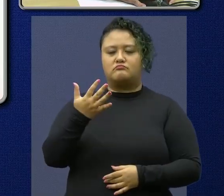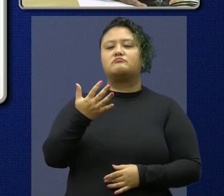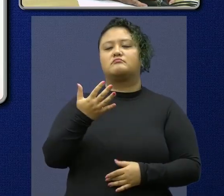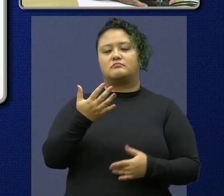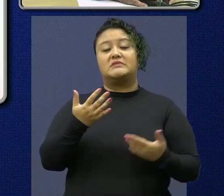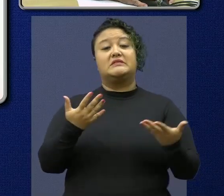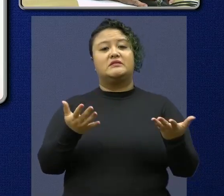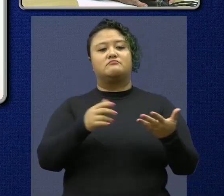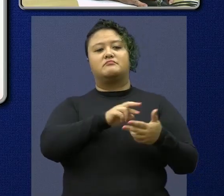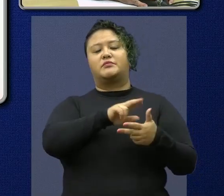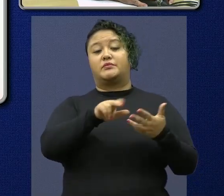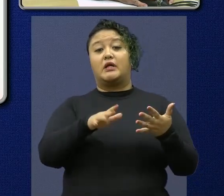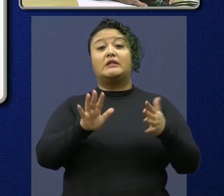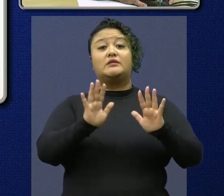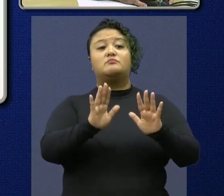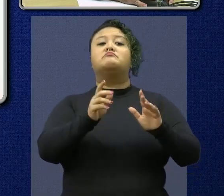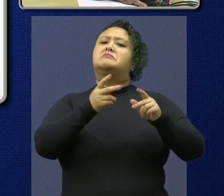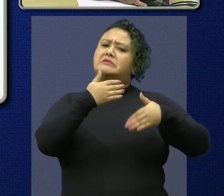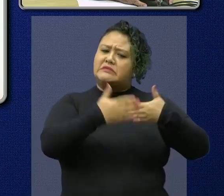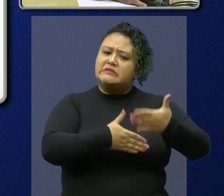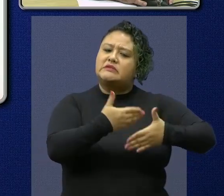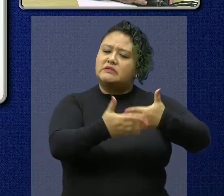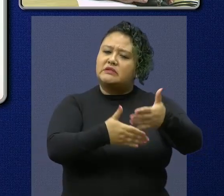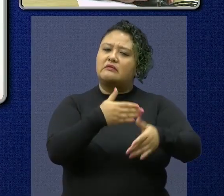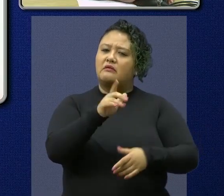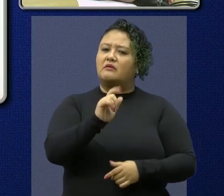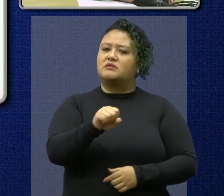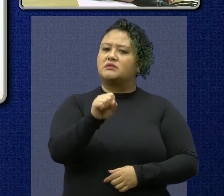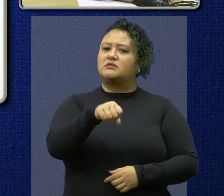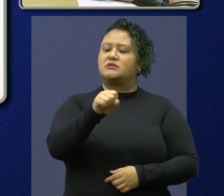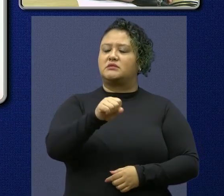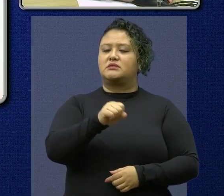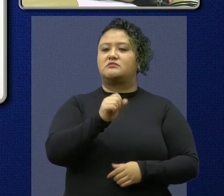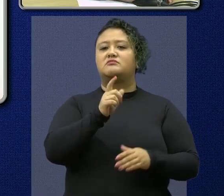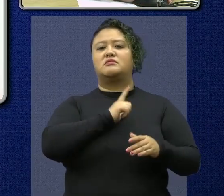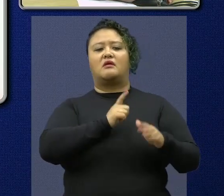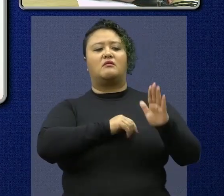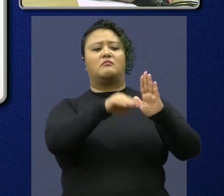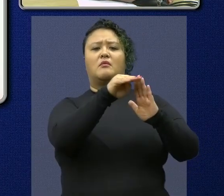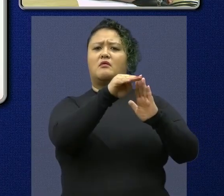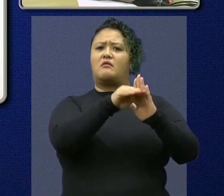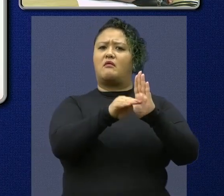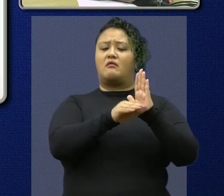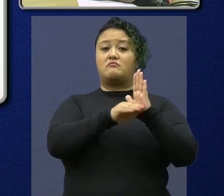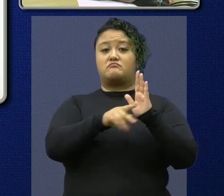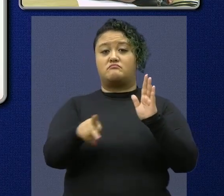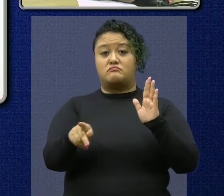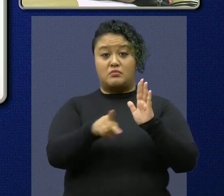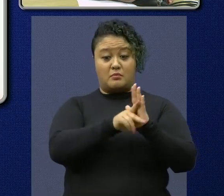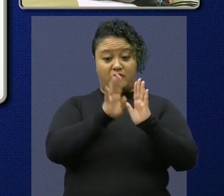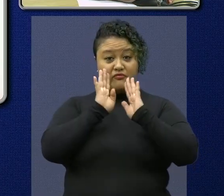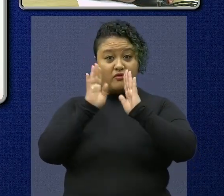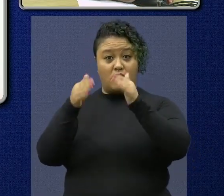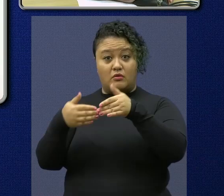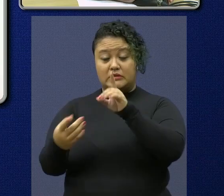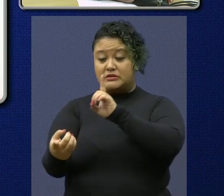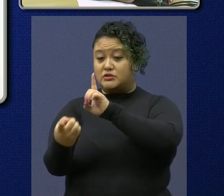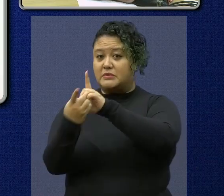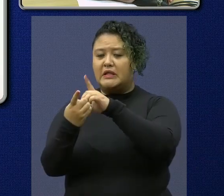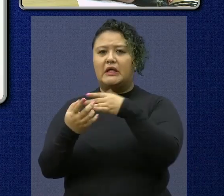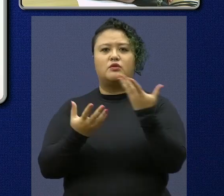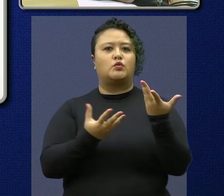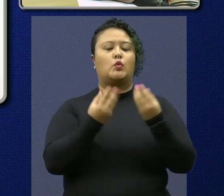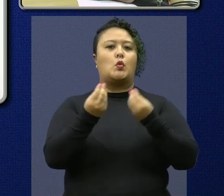etc. Tal. Então, está sendo sim desenvolvido, né, e protocolos para atendimento, para informação,